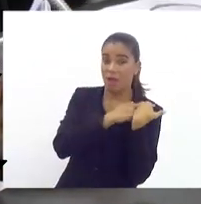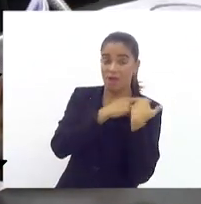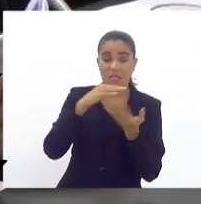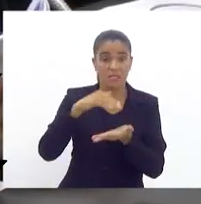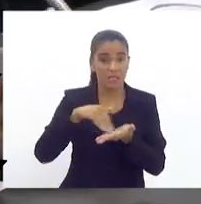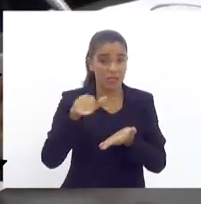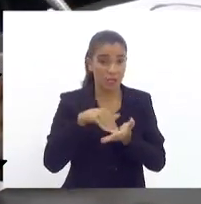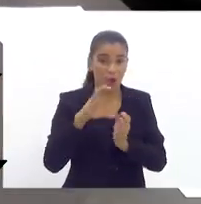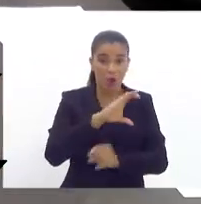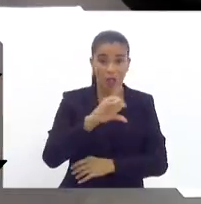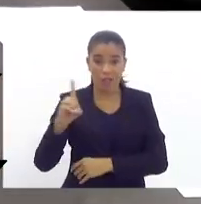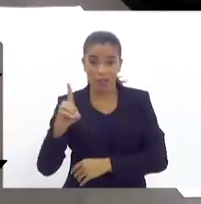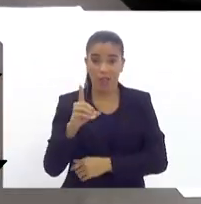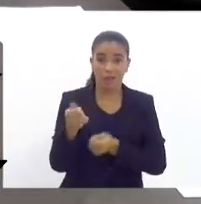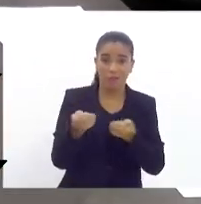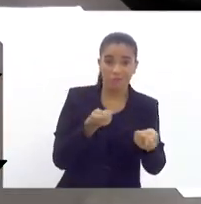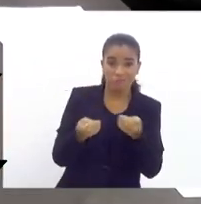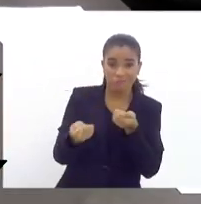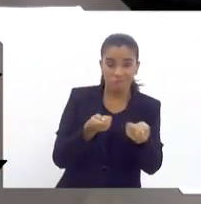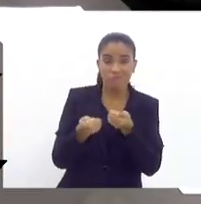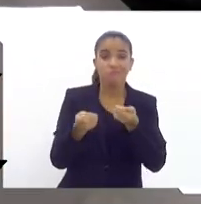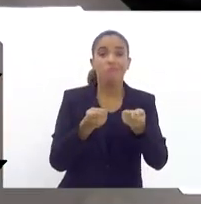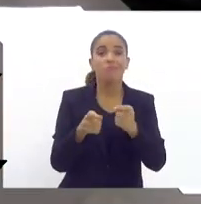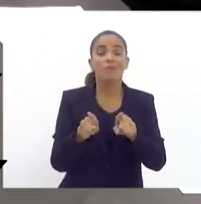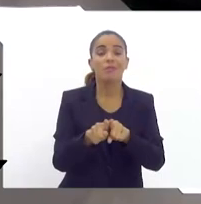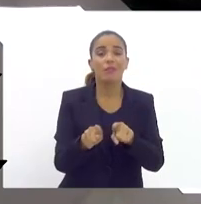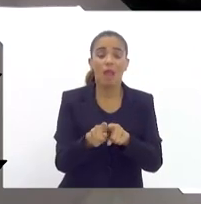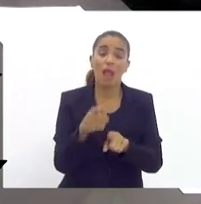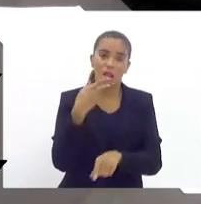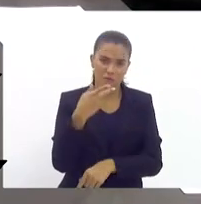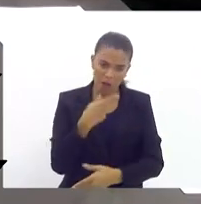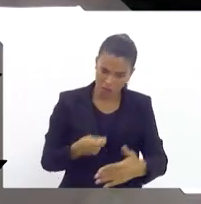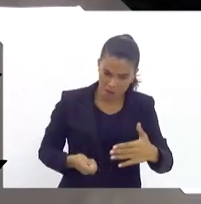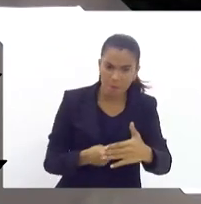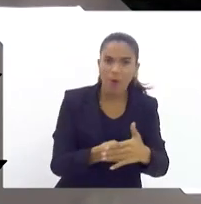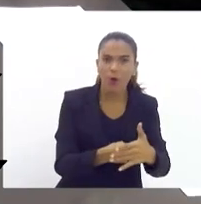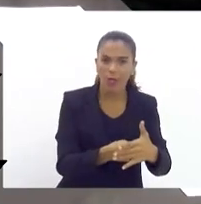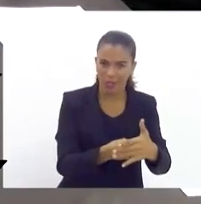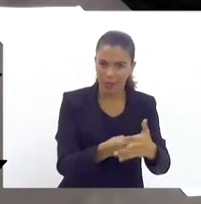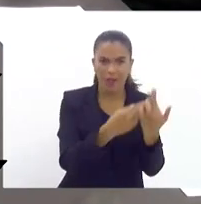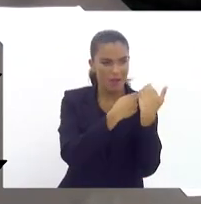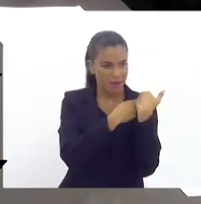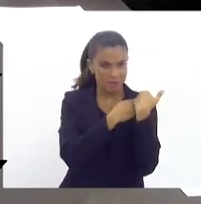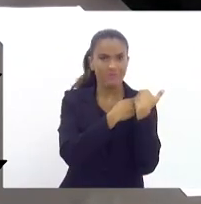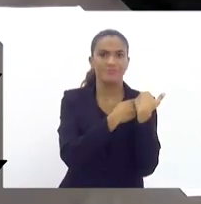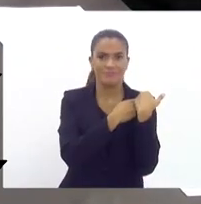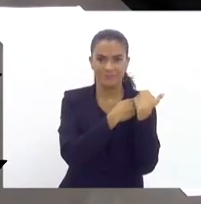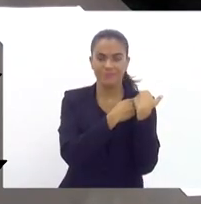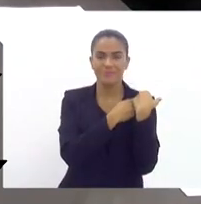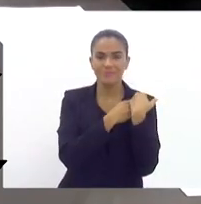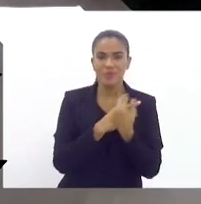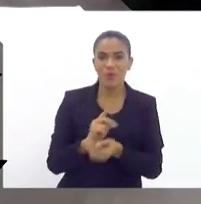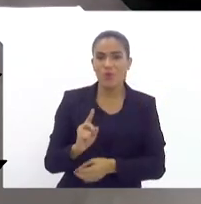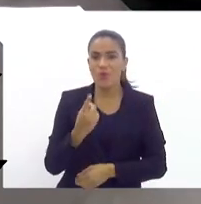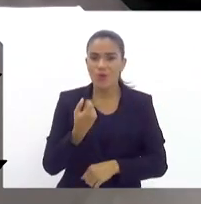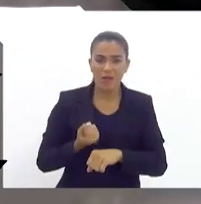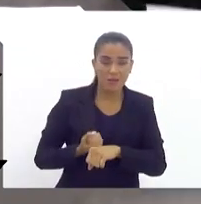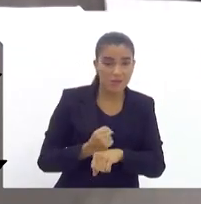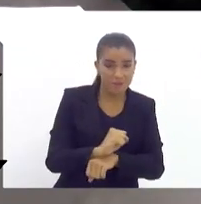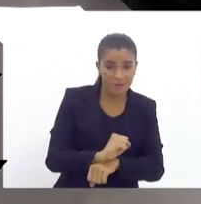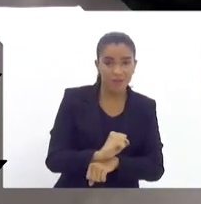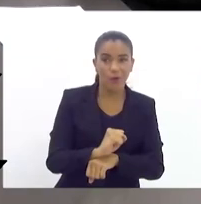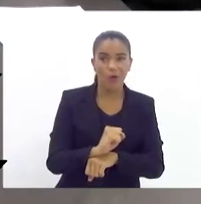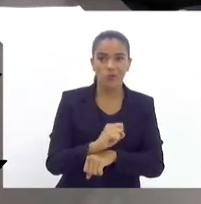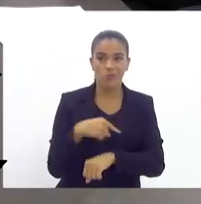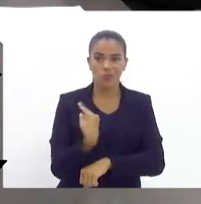e coordenar, baixará... Assim, ele impõe obrigações ao poder. Num esforço hercúleo aqui